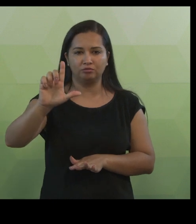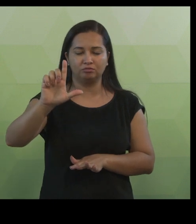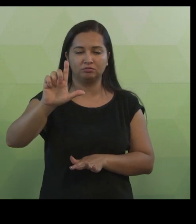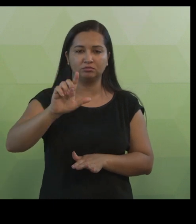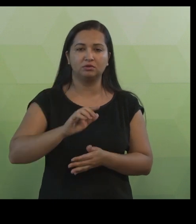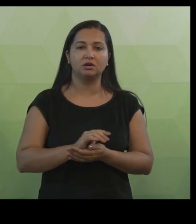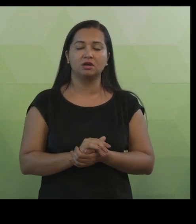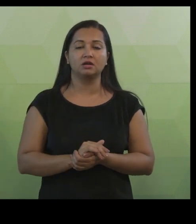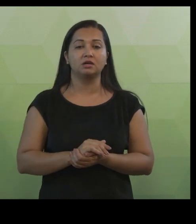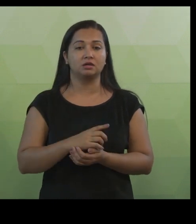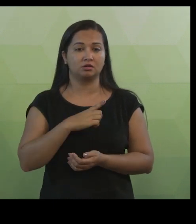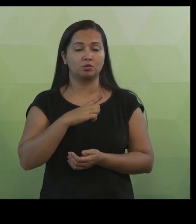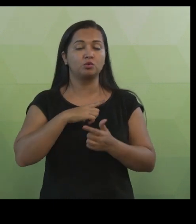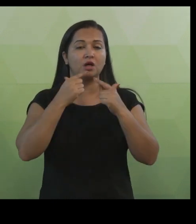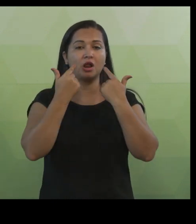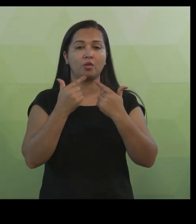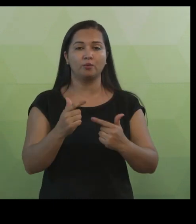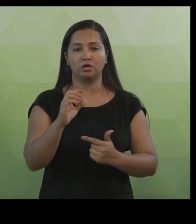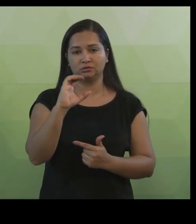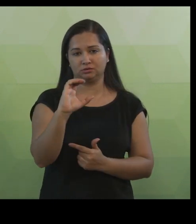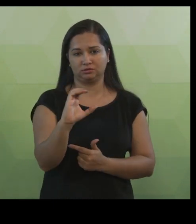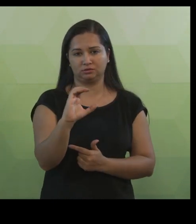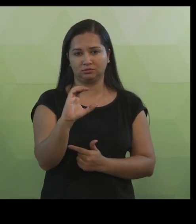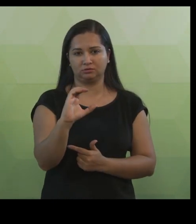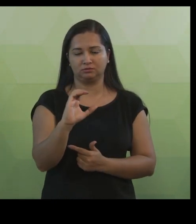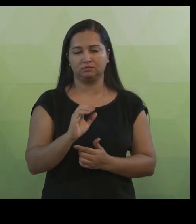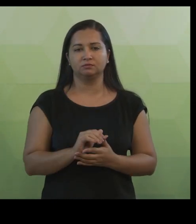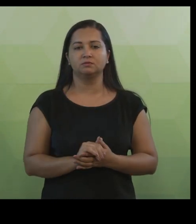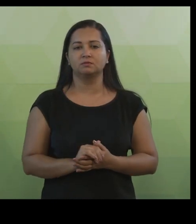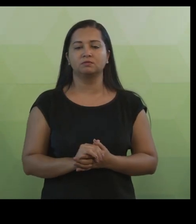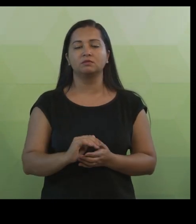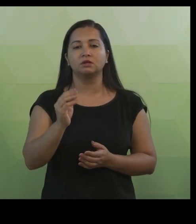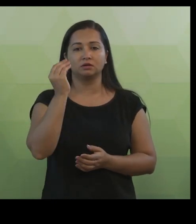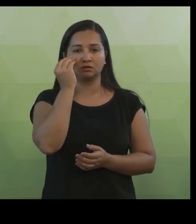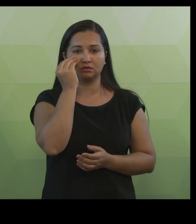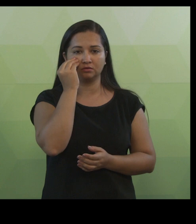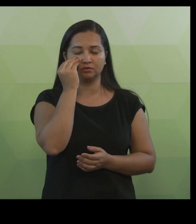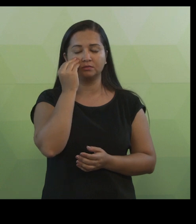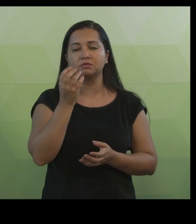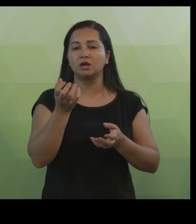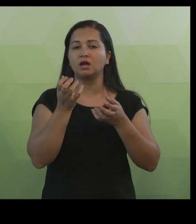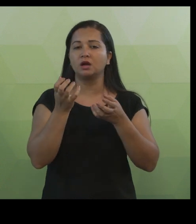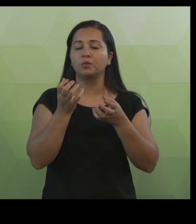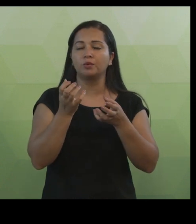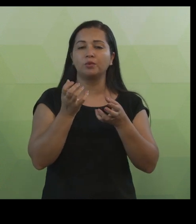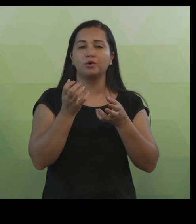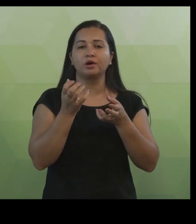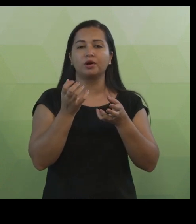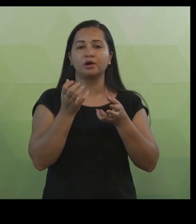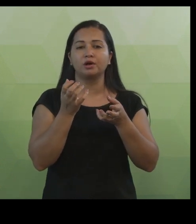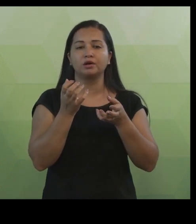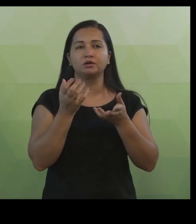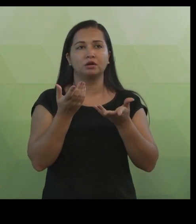A declaração de variáveis no Java segue mais ou menos o padrão da linguagem C.